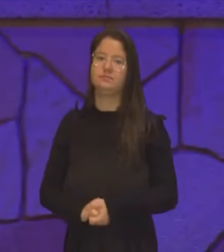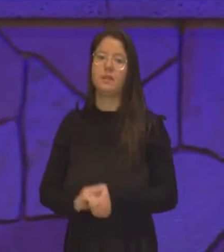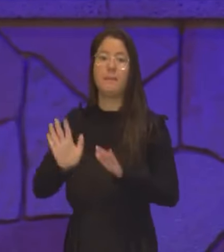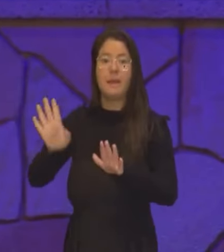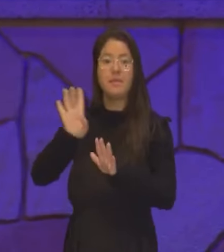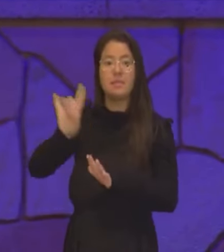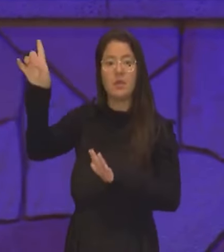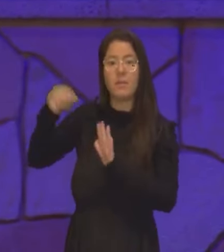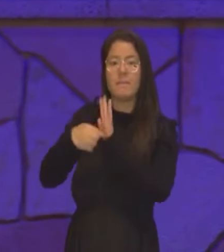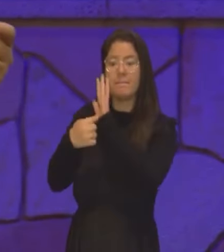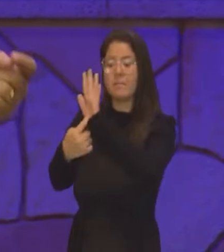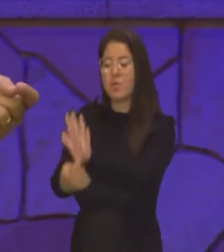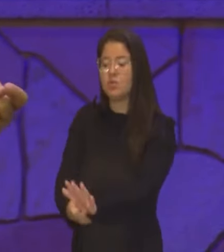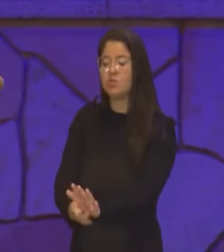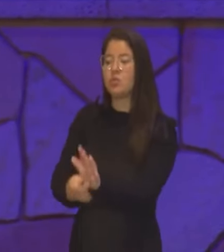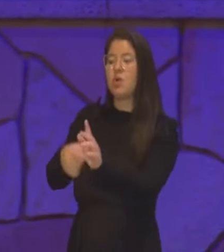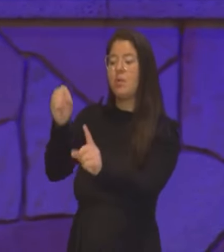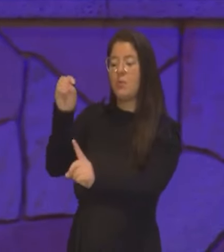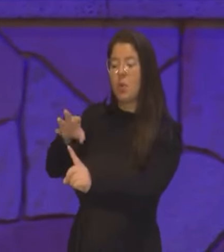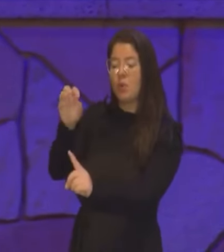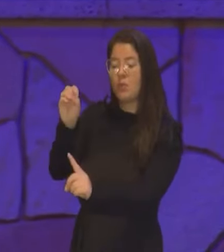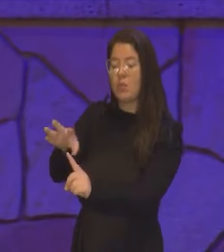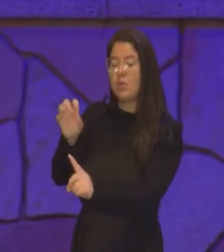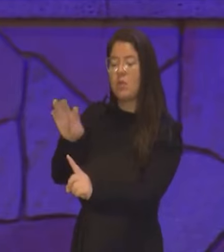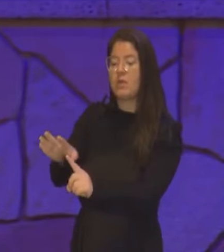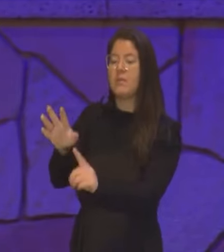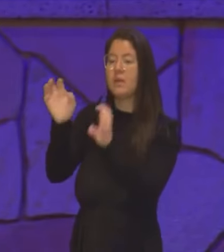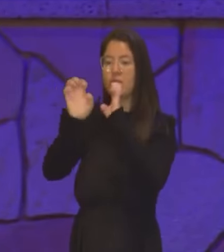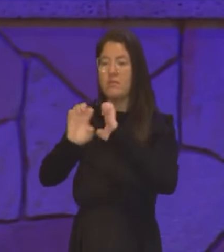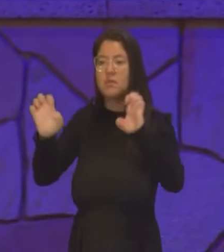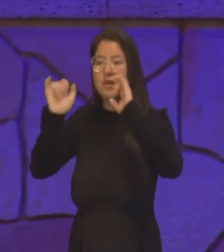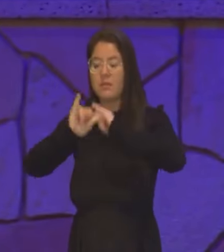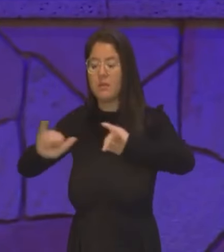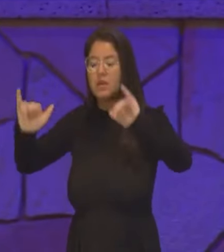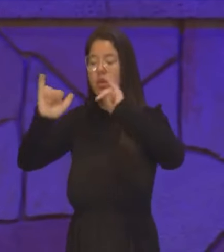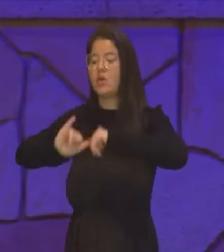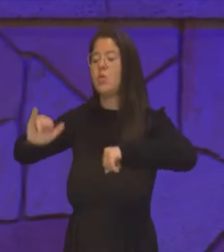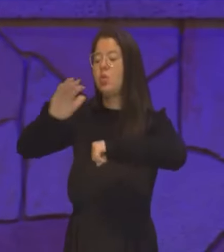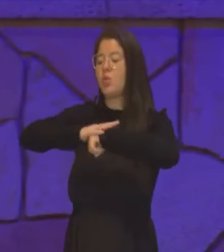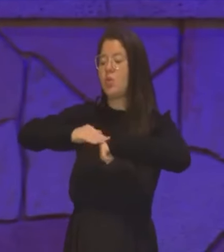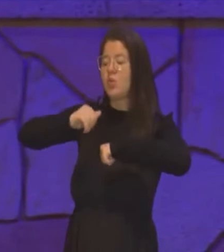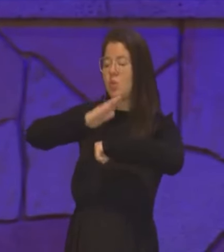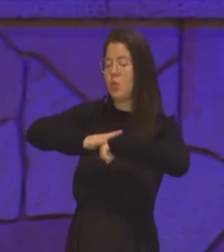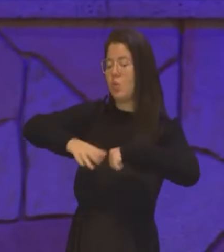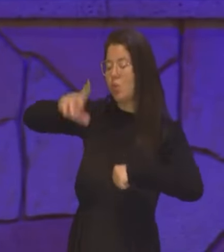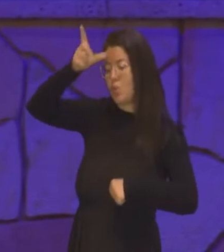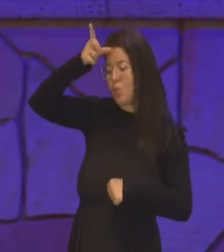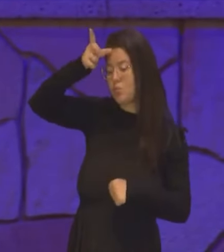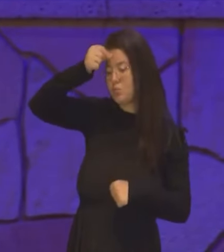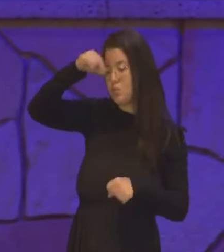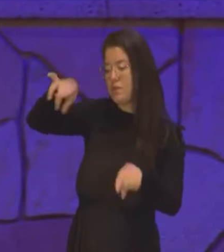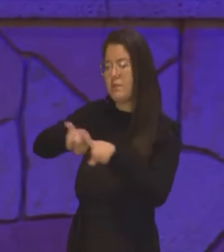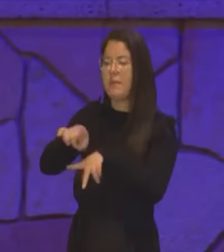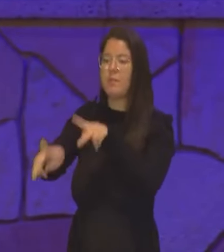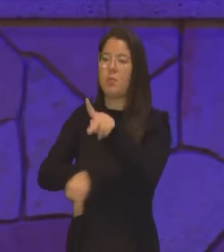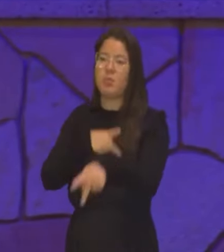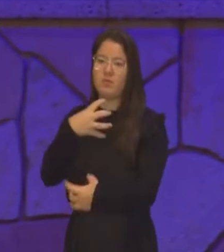mas Deus se manifestou ao profeta trazendo uma palavra de consolo para todo o seu